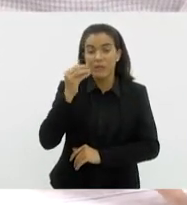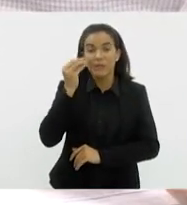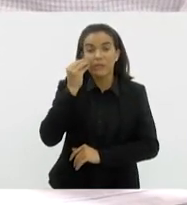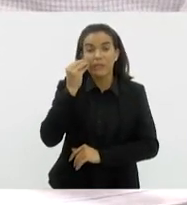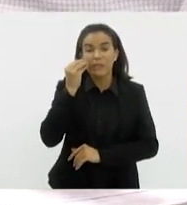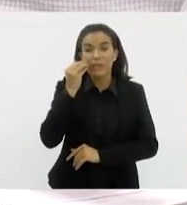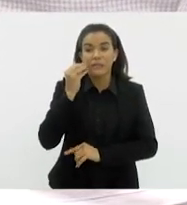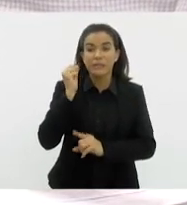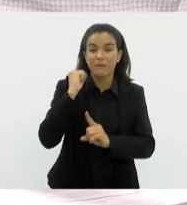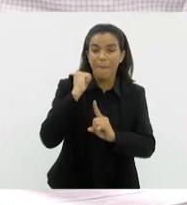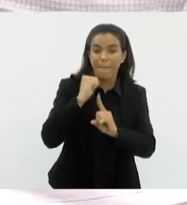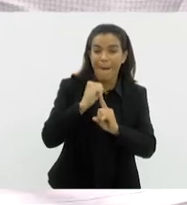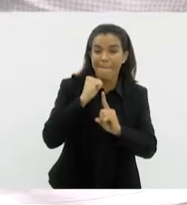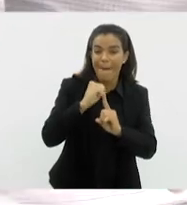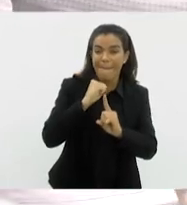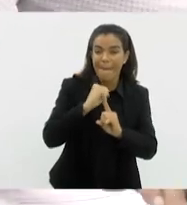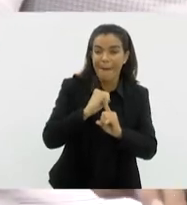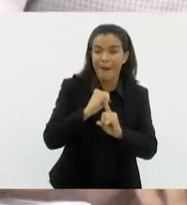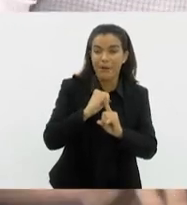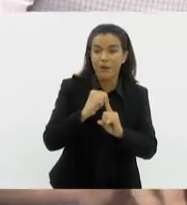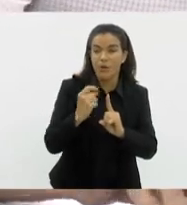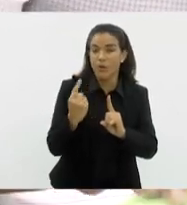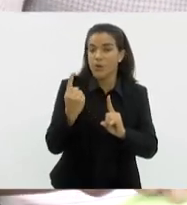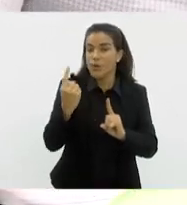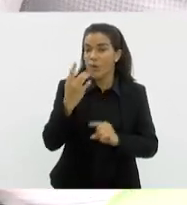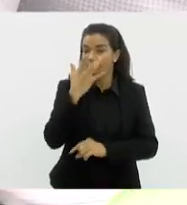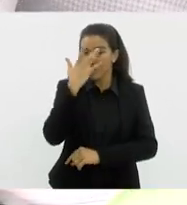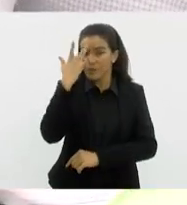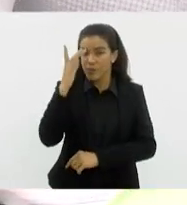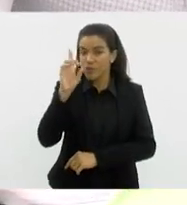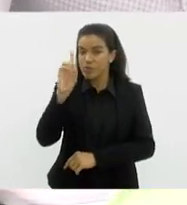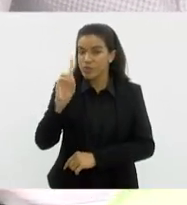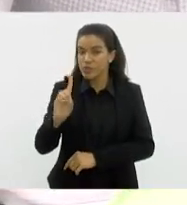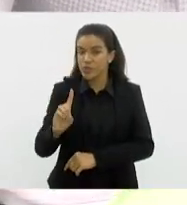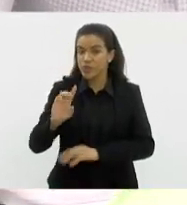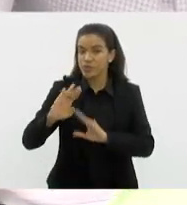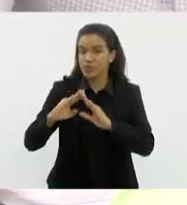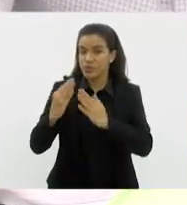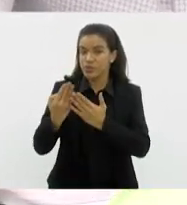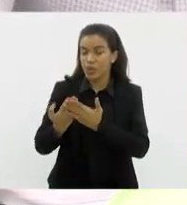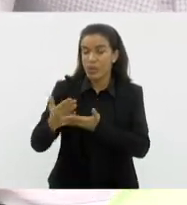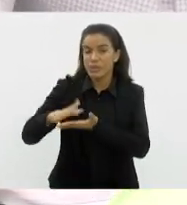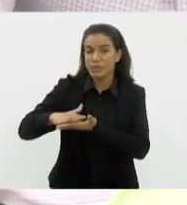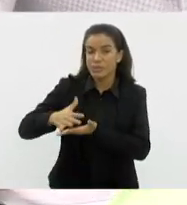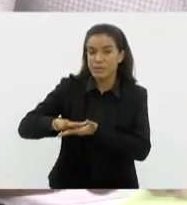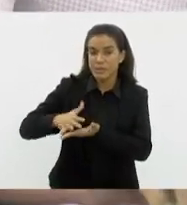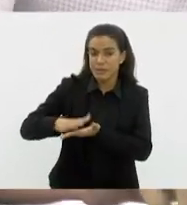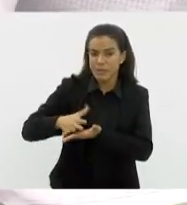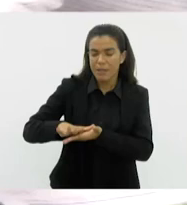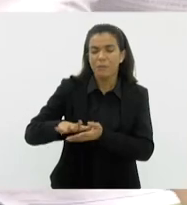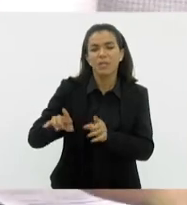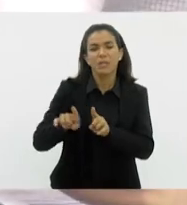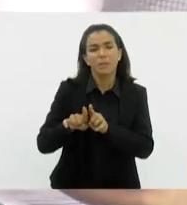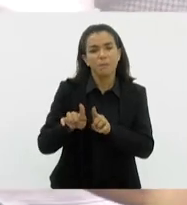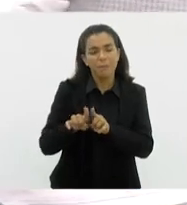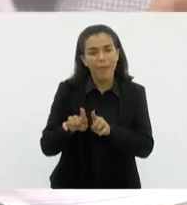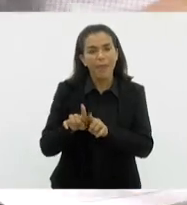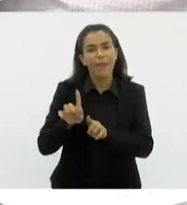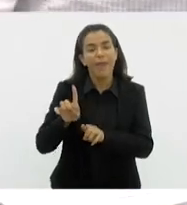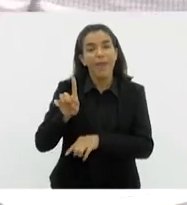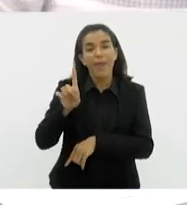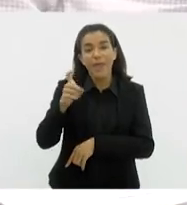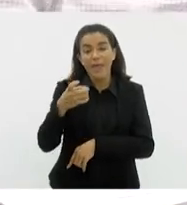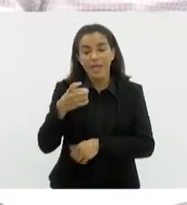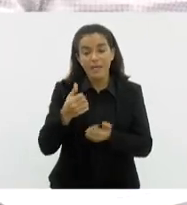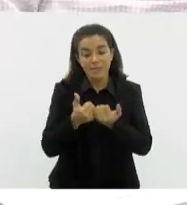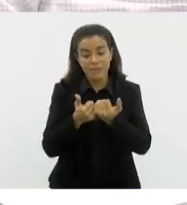6 mulheres por parte de uma pessoa que foi diretor de uma escola de samba e também era, até algum tempo atrás, assessor